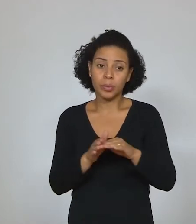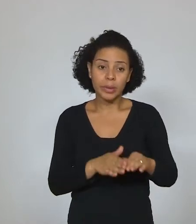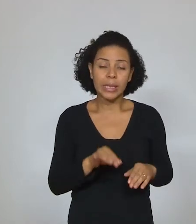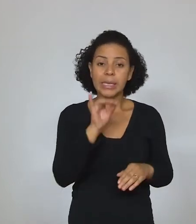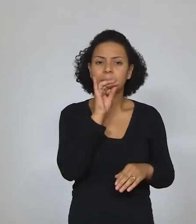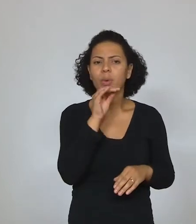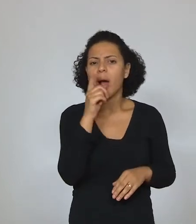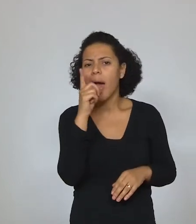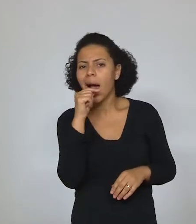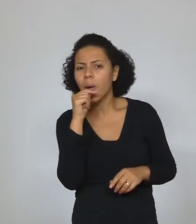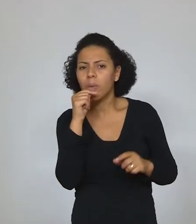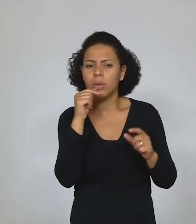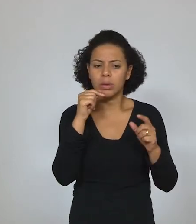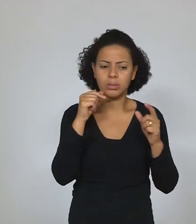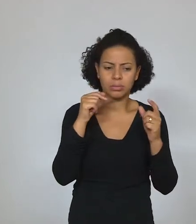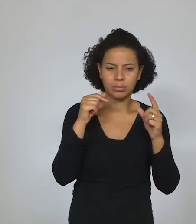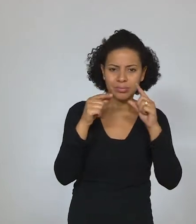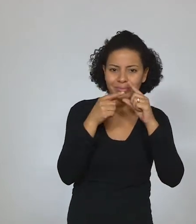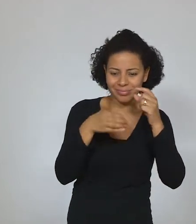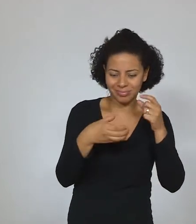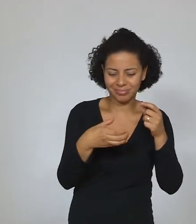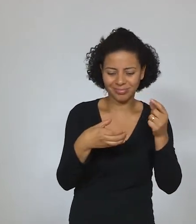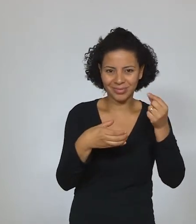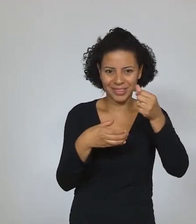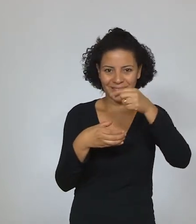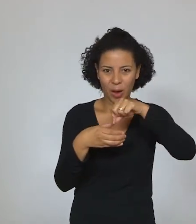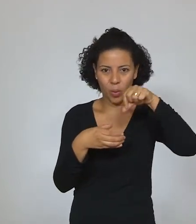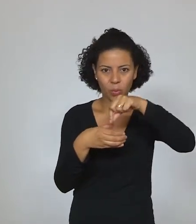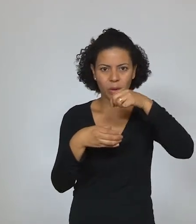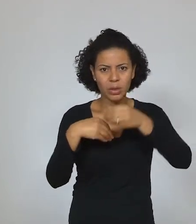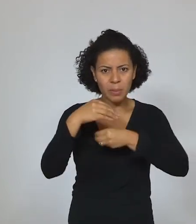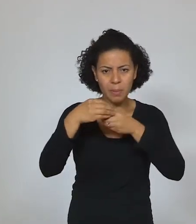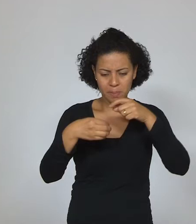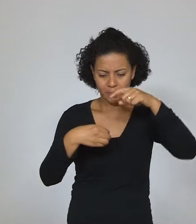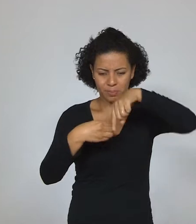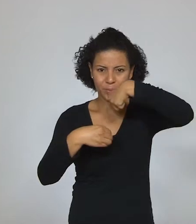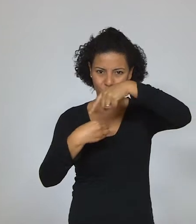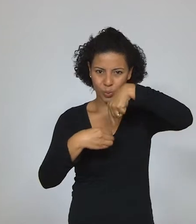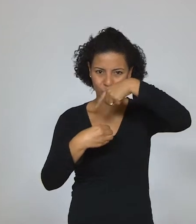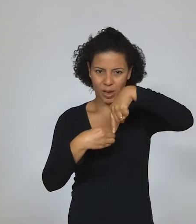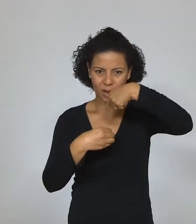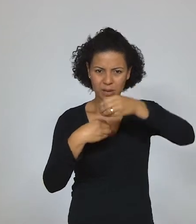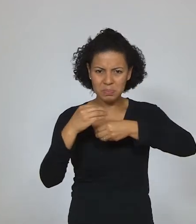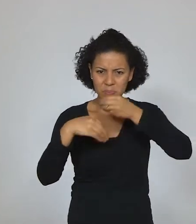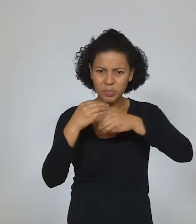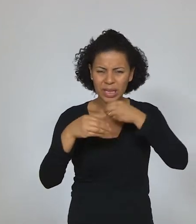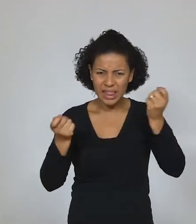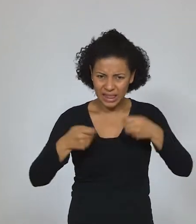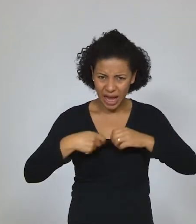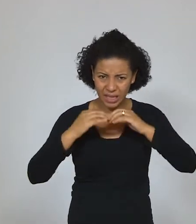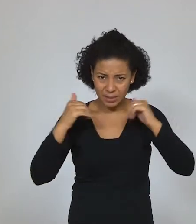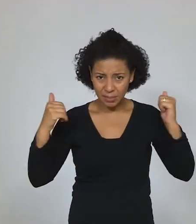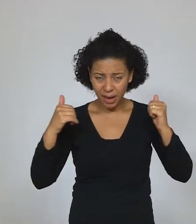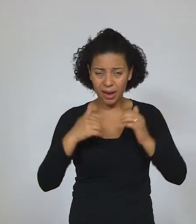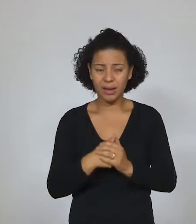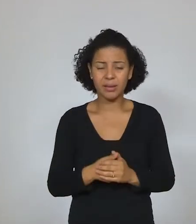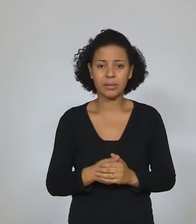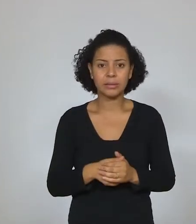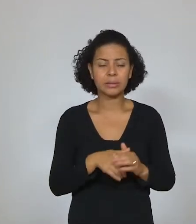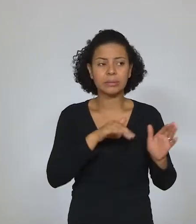de água com sal? Ou, obtendo uma água barrenta, como você faria para separar aquele barro?